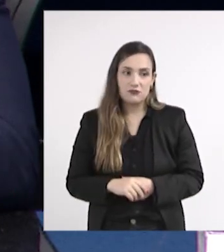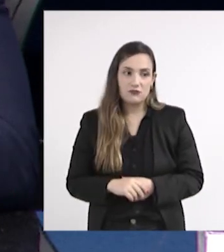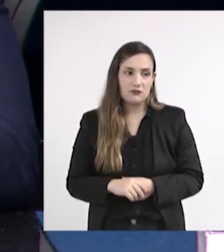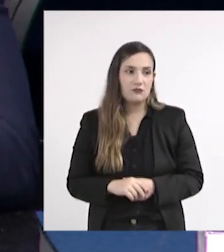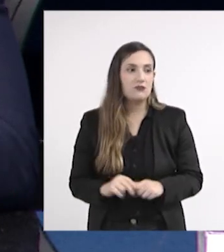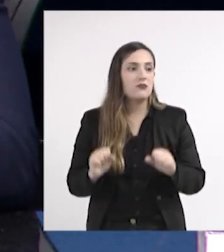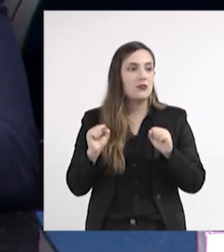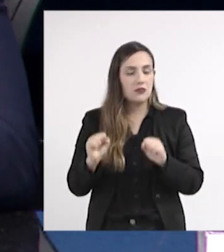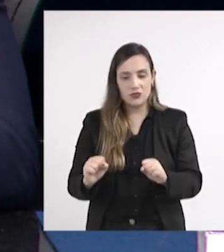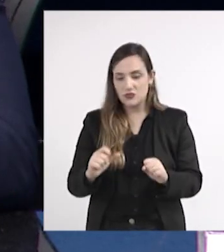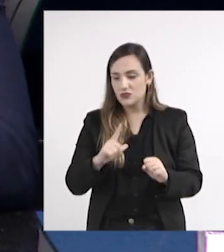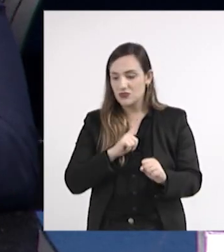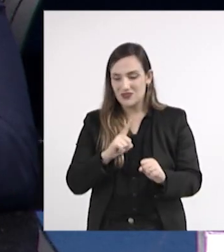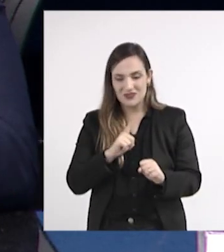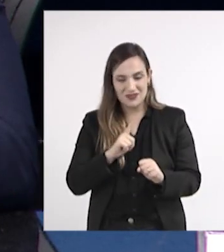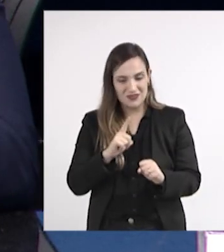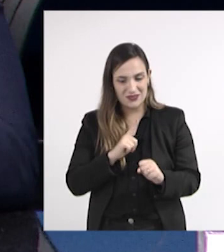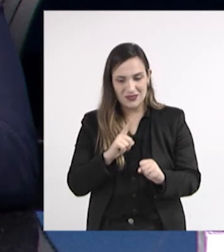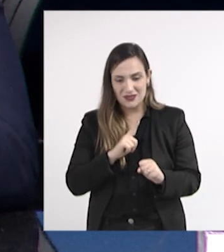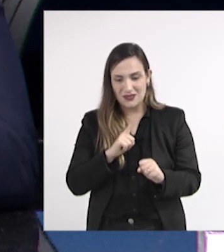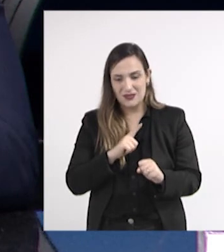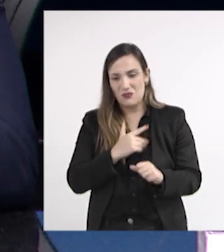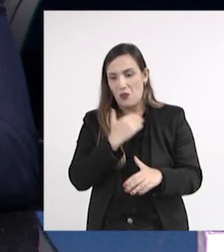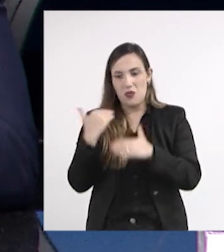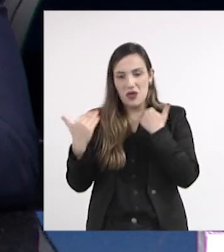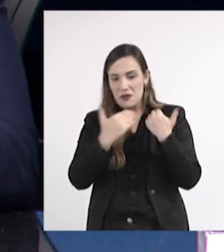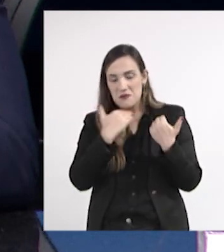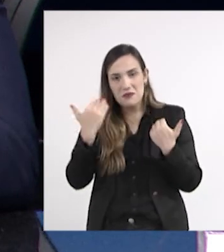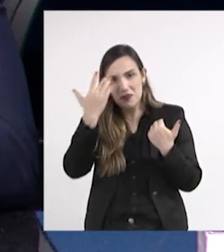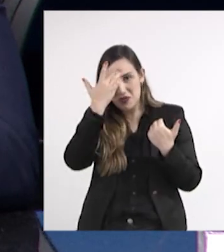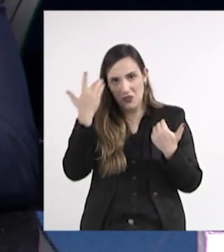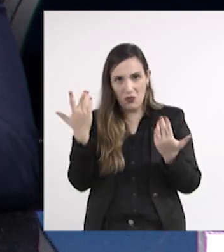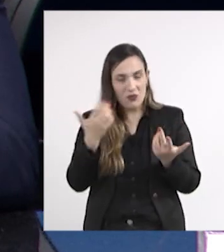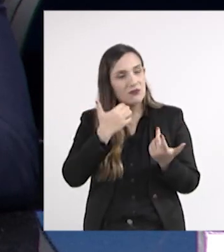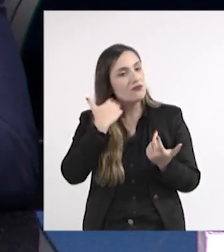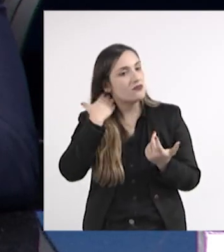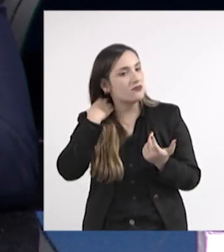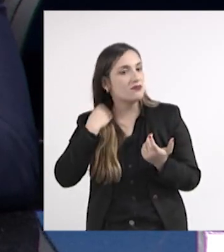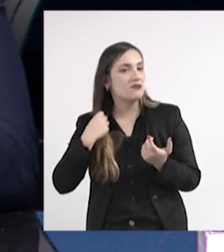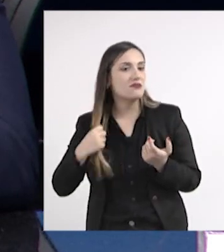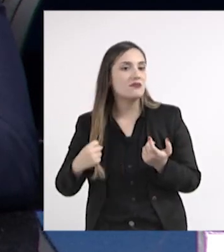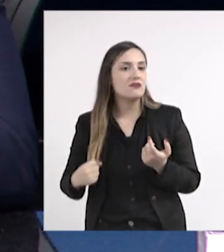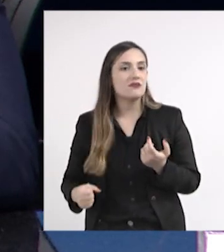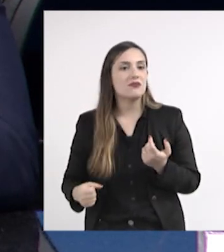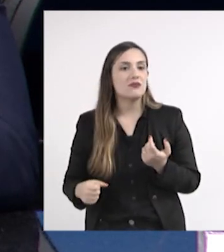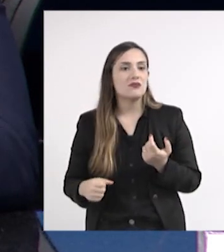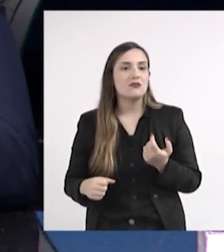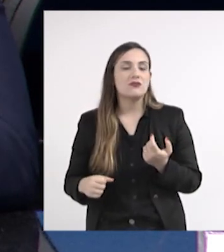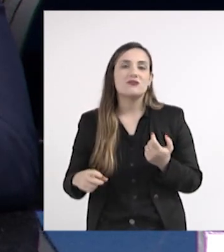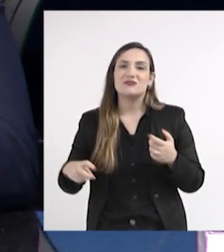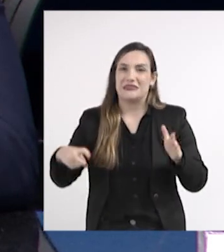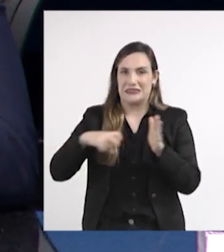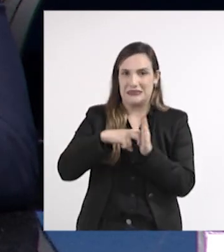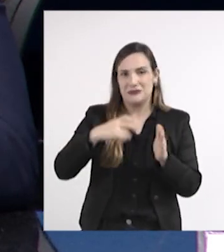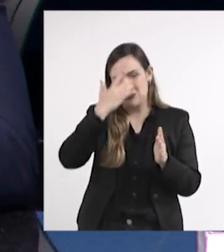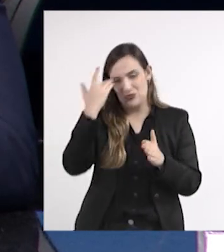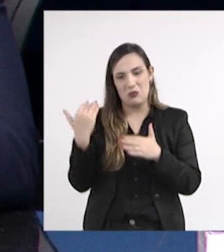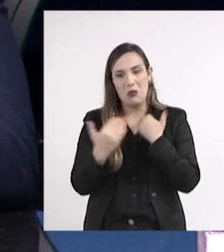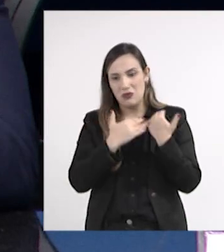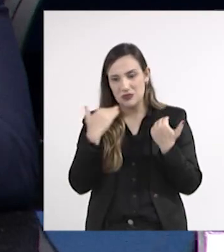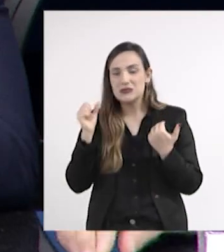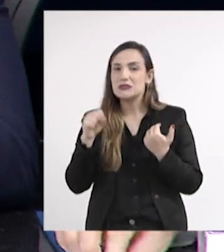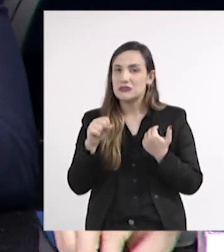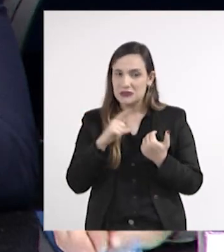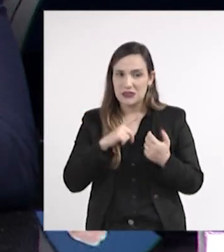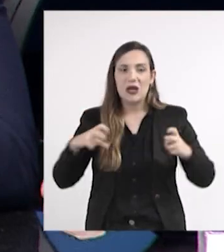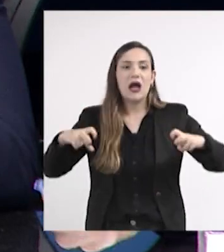em malferimento à incolumidade das pessoas, pode resultar, sobretudo, em aumento do número de óbitos por